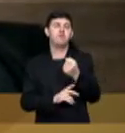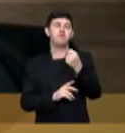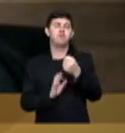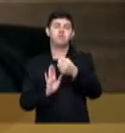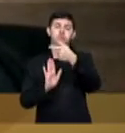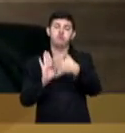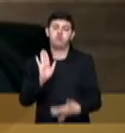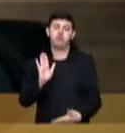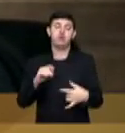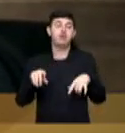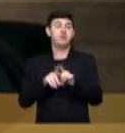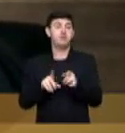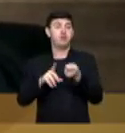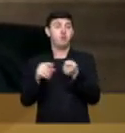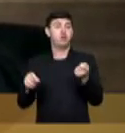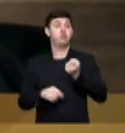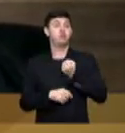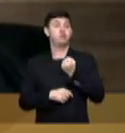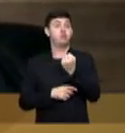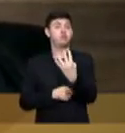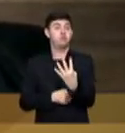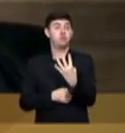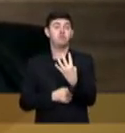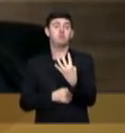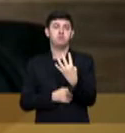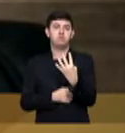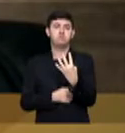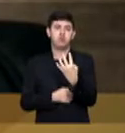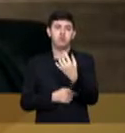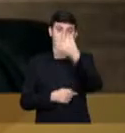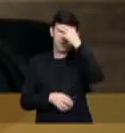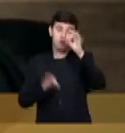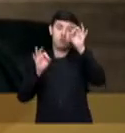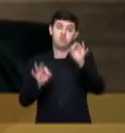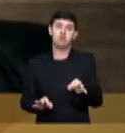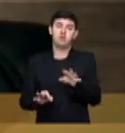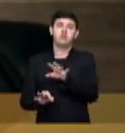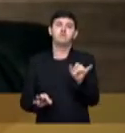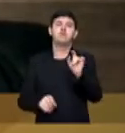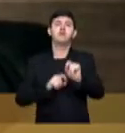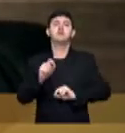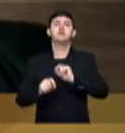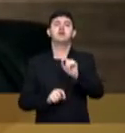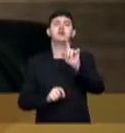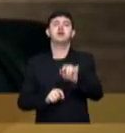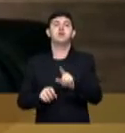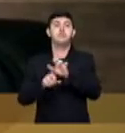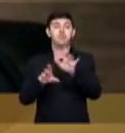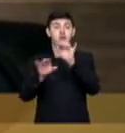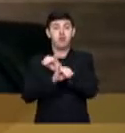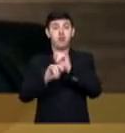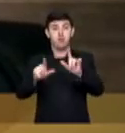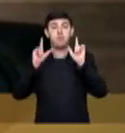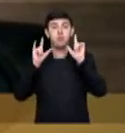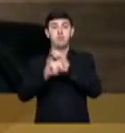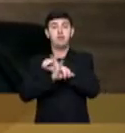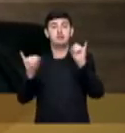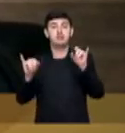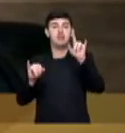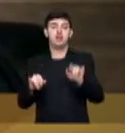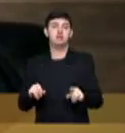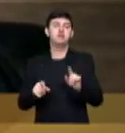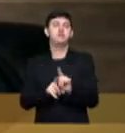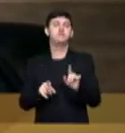4º estende a compreensão à publicidade como qualquer forma